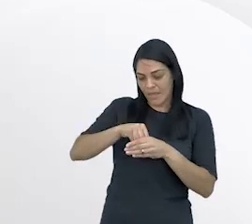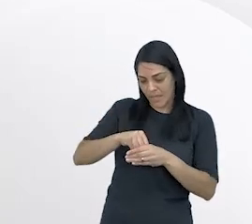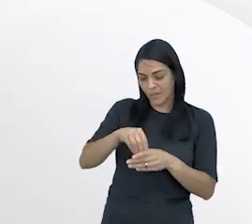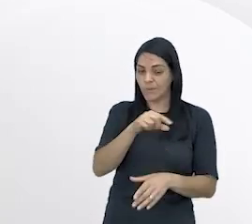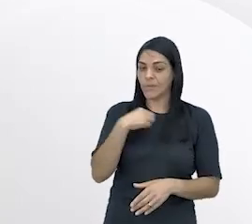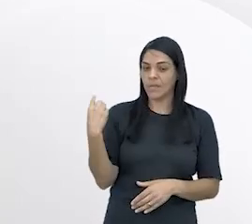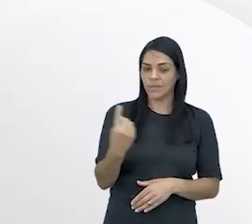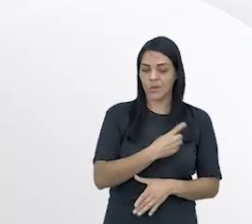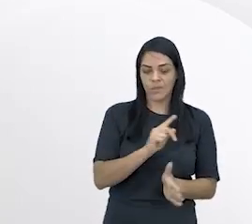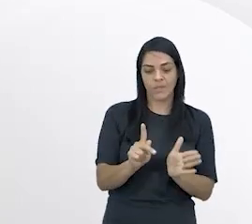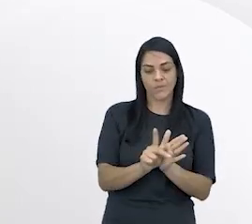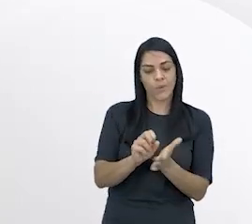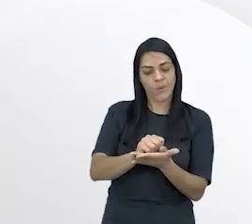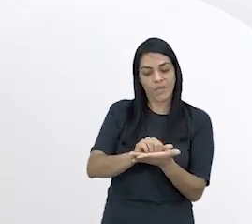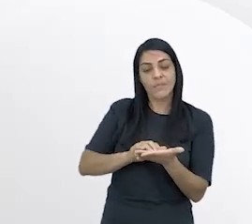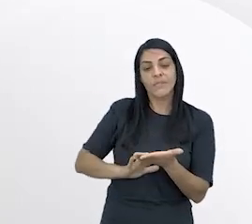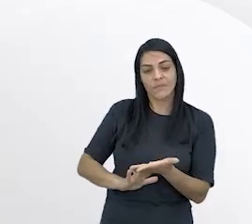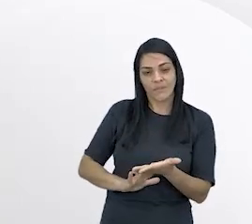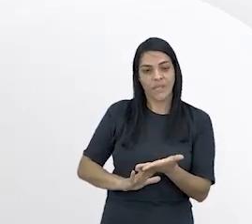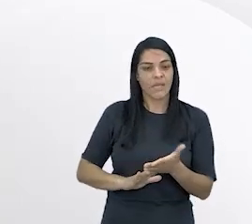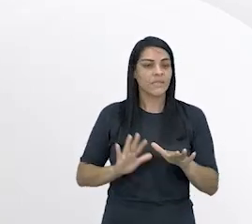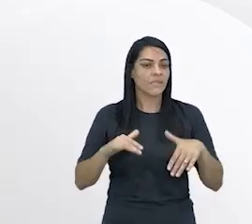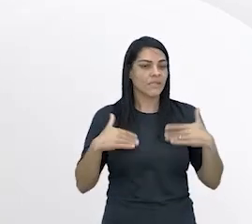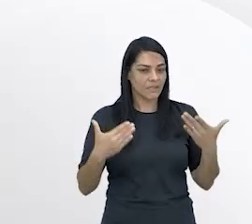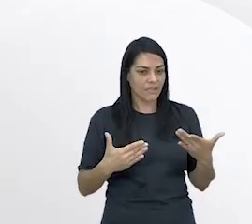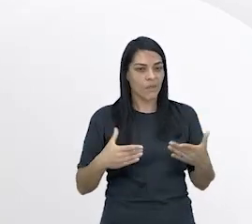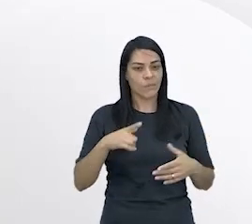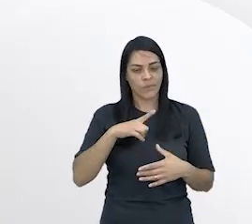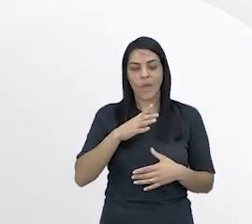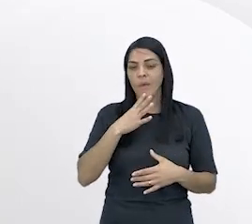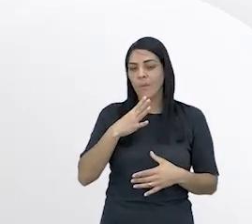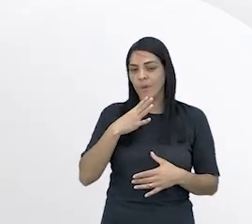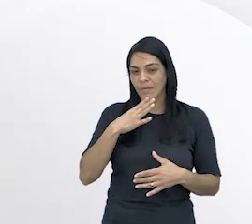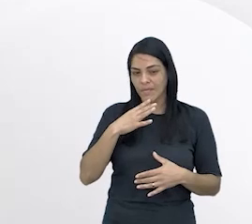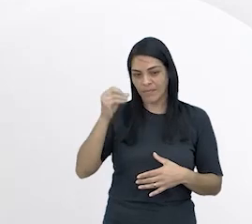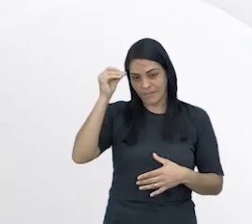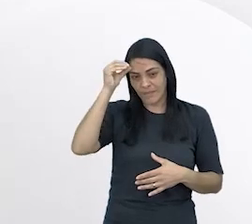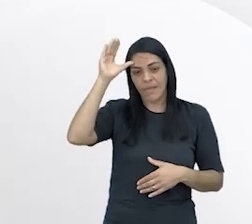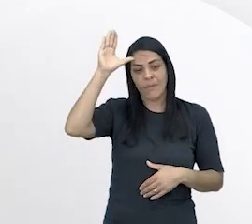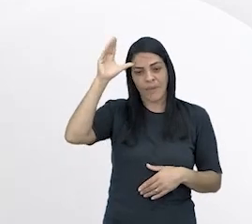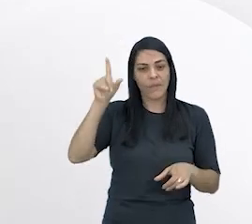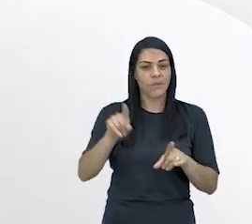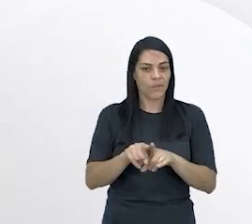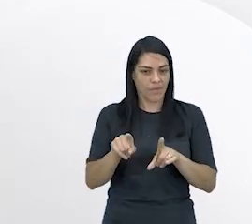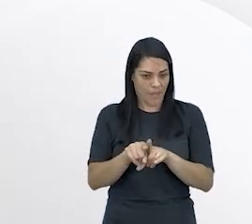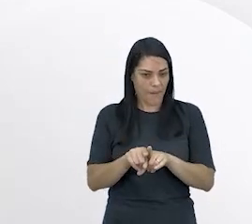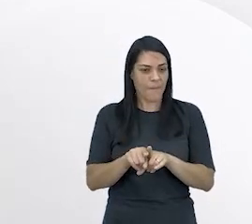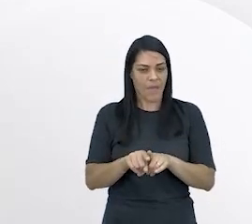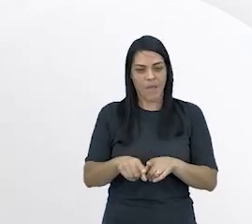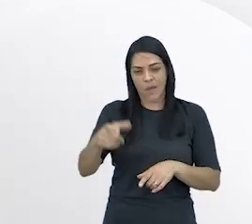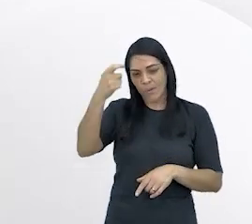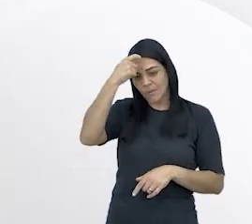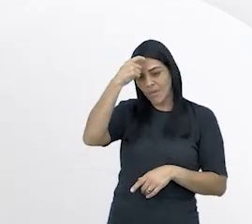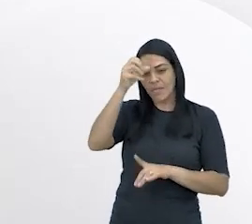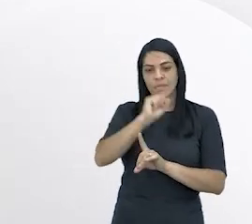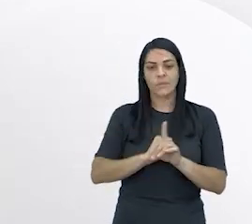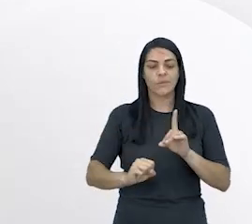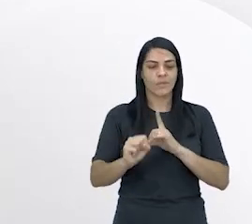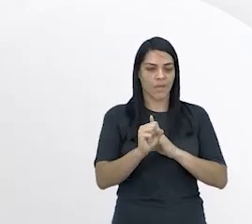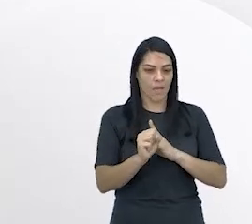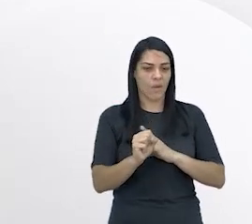das nossas atividades. Então, tanto o autoconhecimento, a autorregulação, a consciência